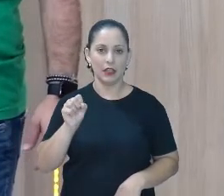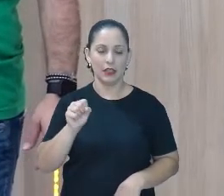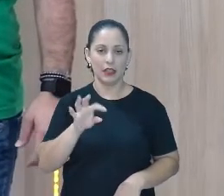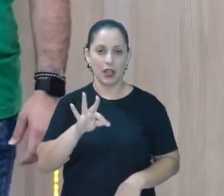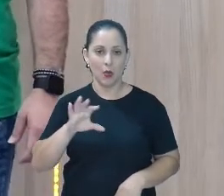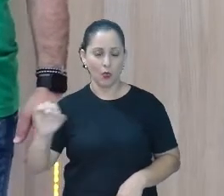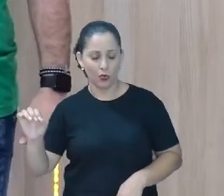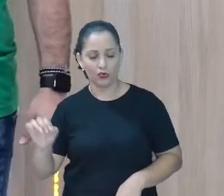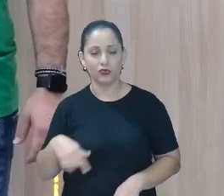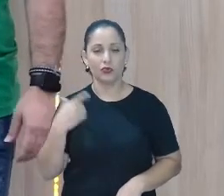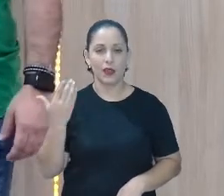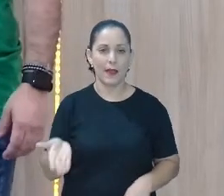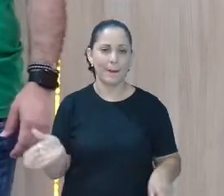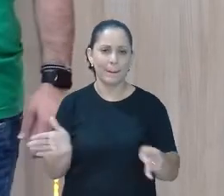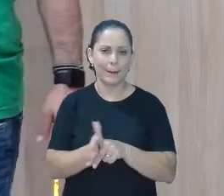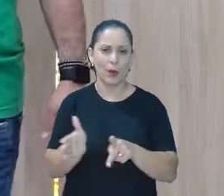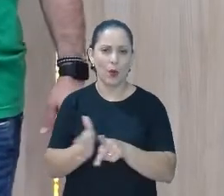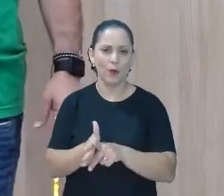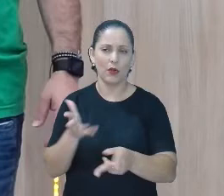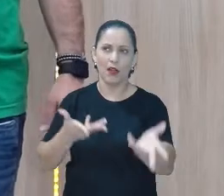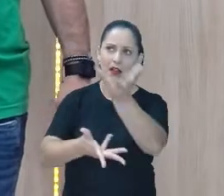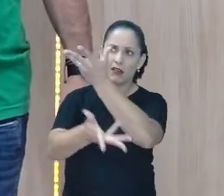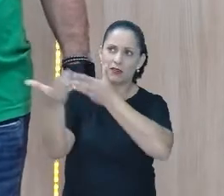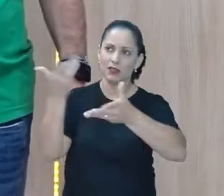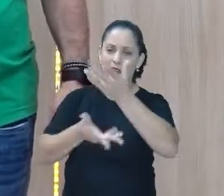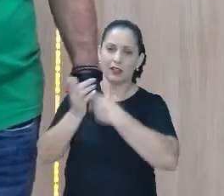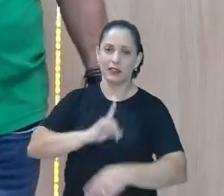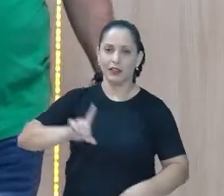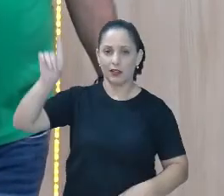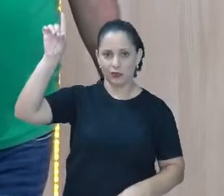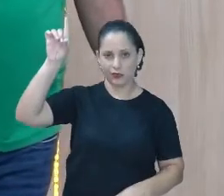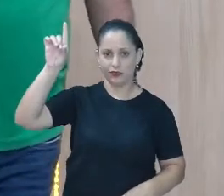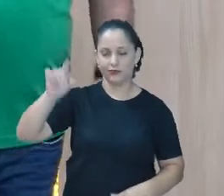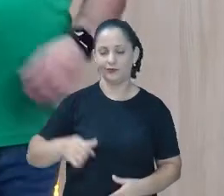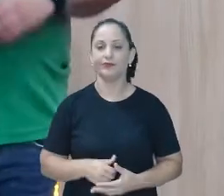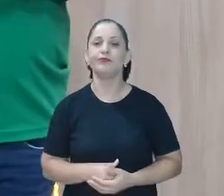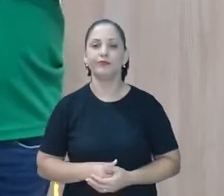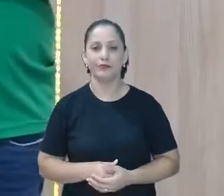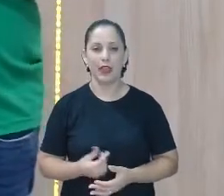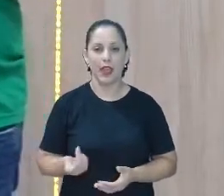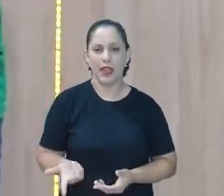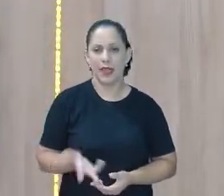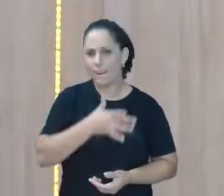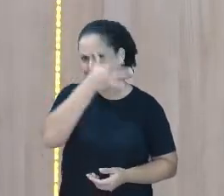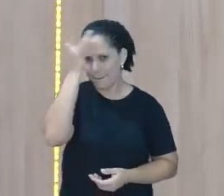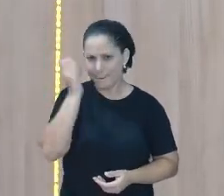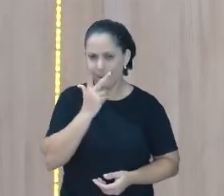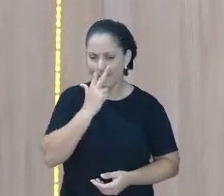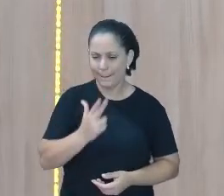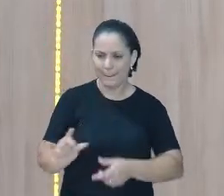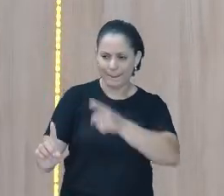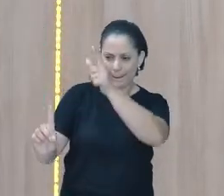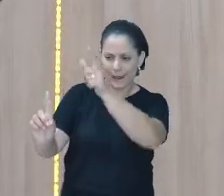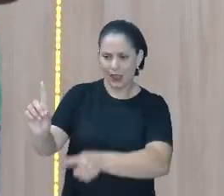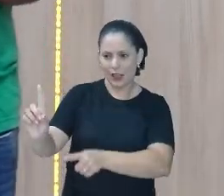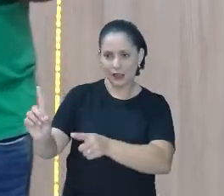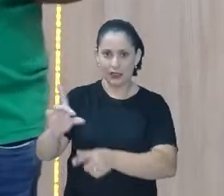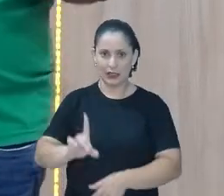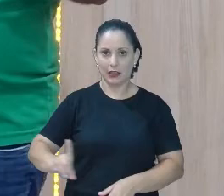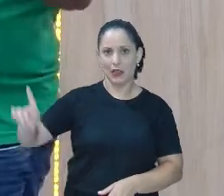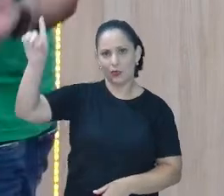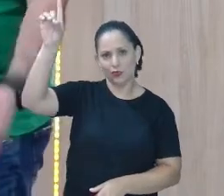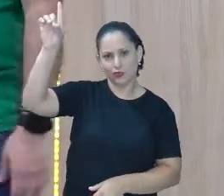Então, todo imperador romano ele era considerado divino, como se ele fosse um deus, né, na terra,